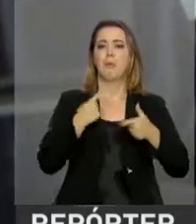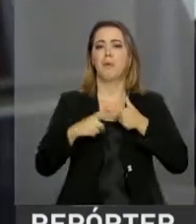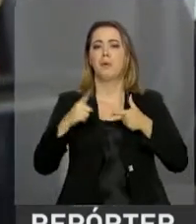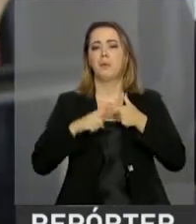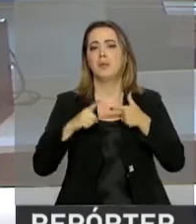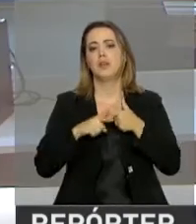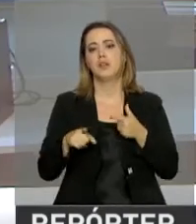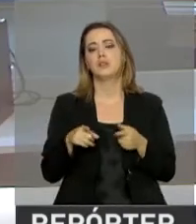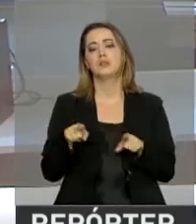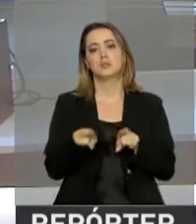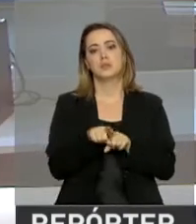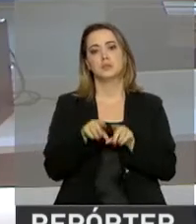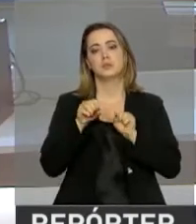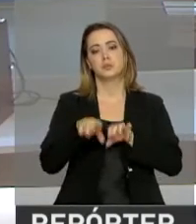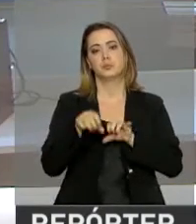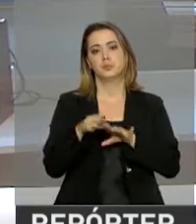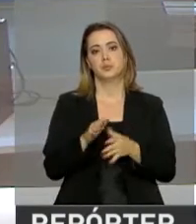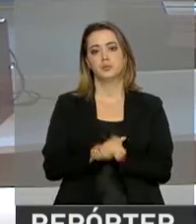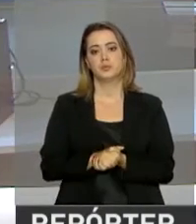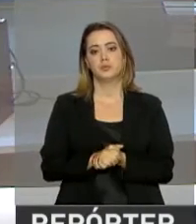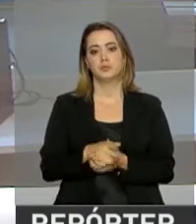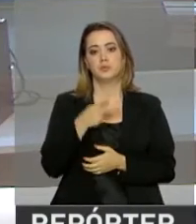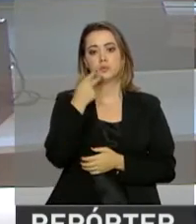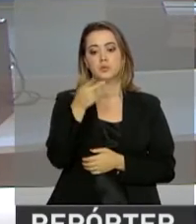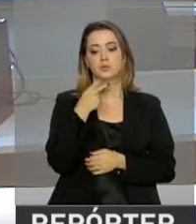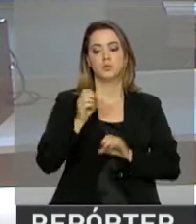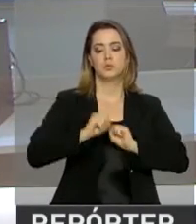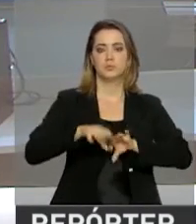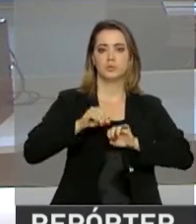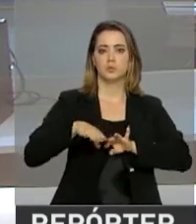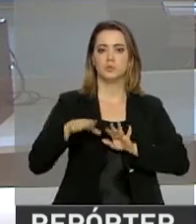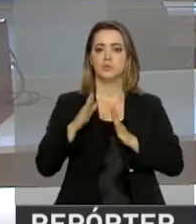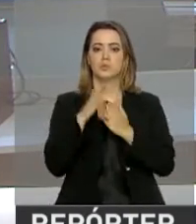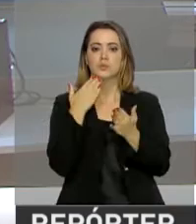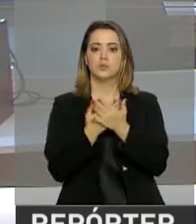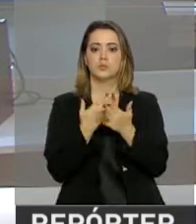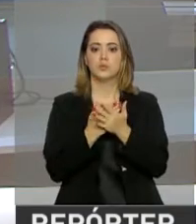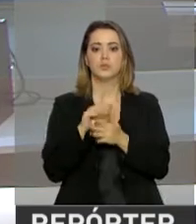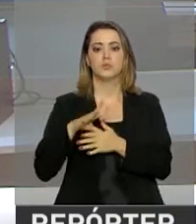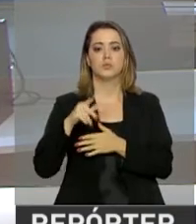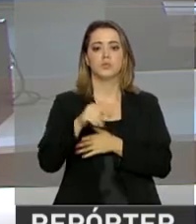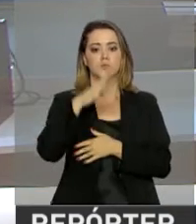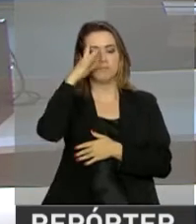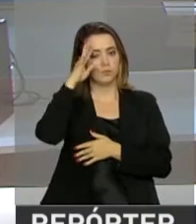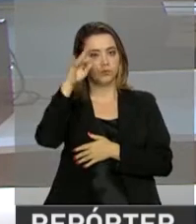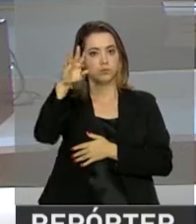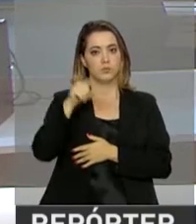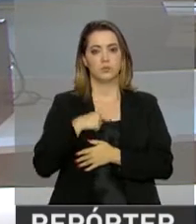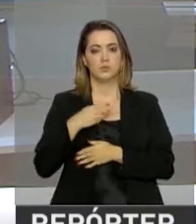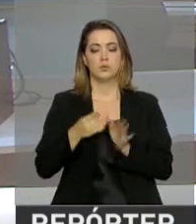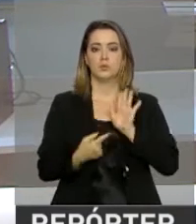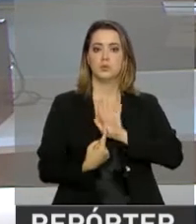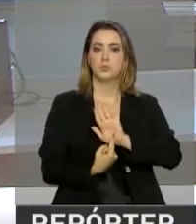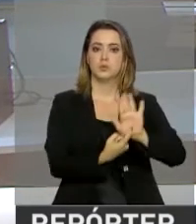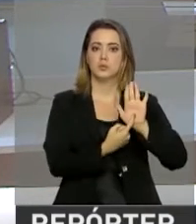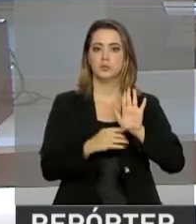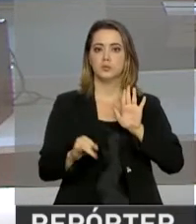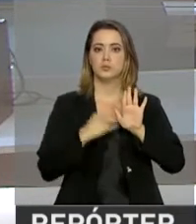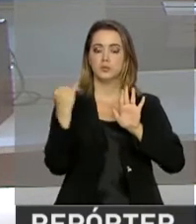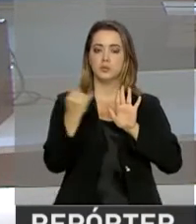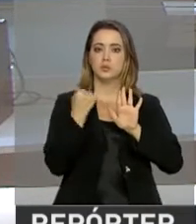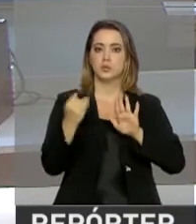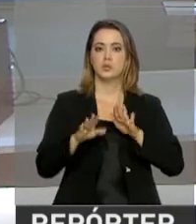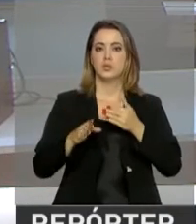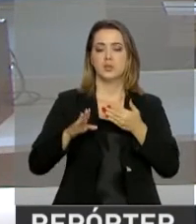na educação. E por falar em educação, estudantes de todo o país usaram a imaginação para mostrar a importância de